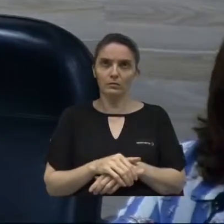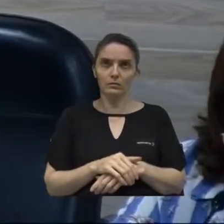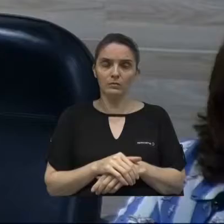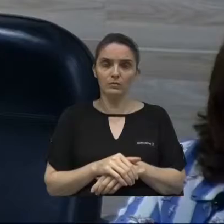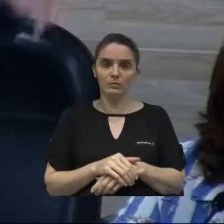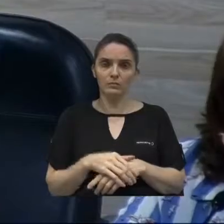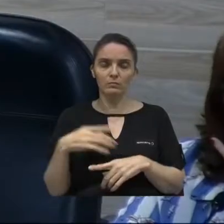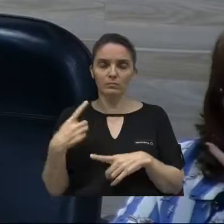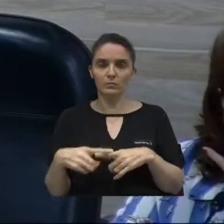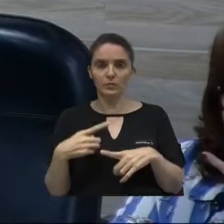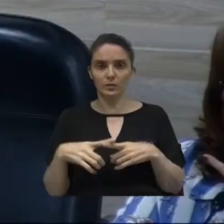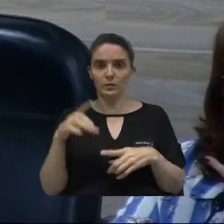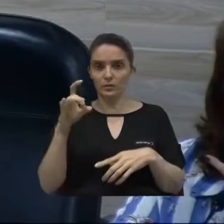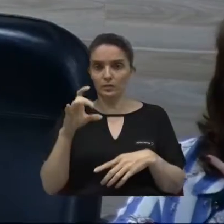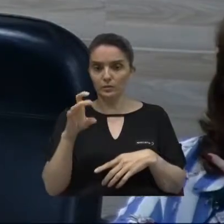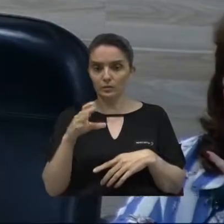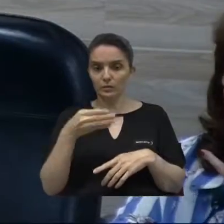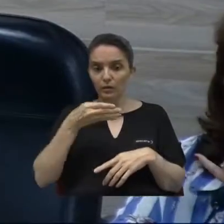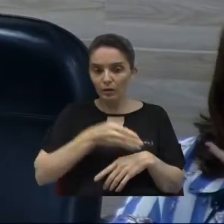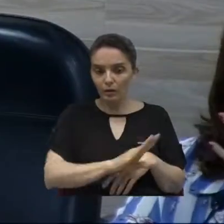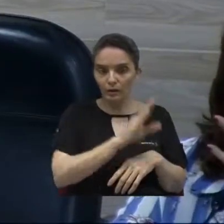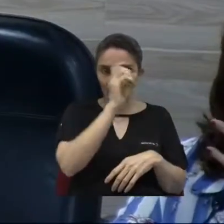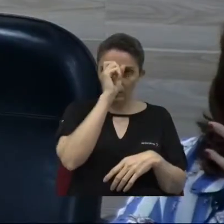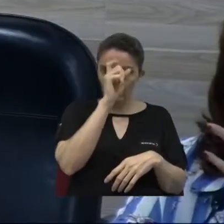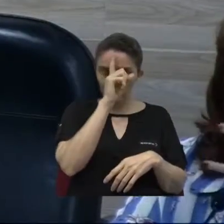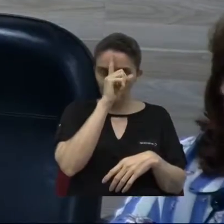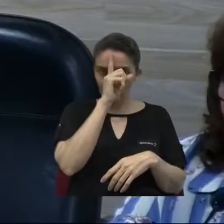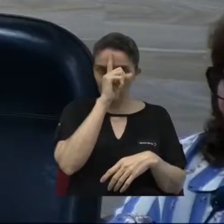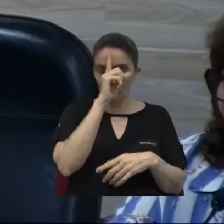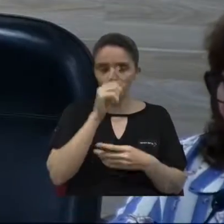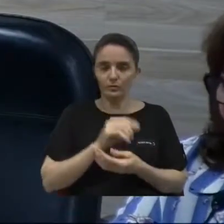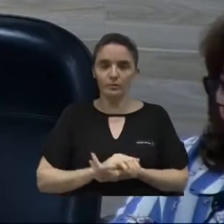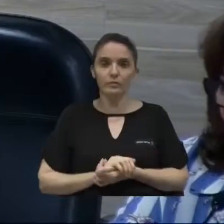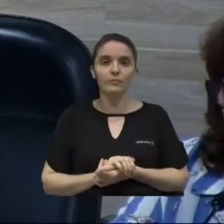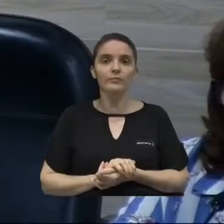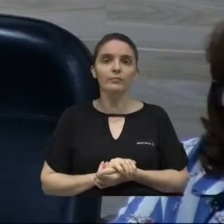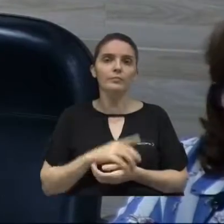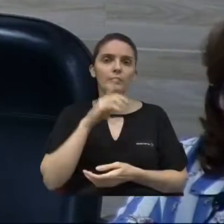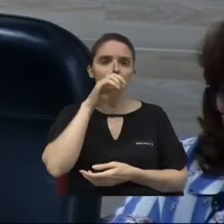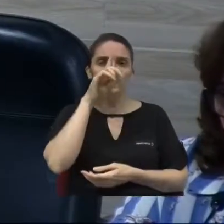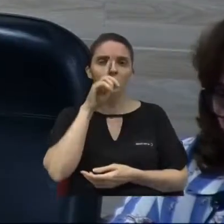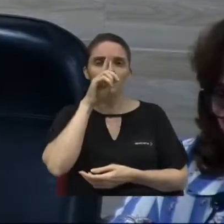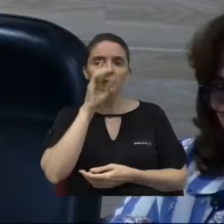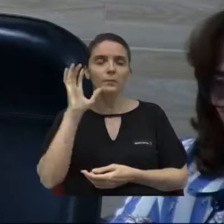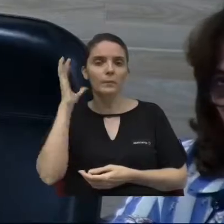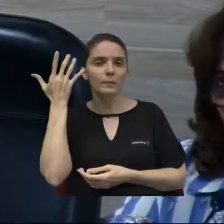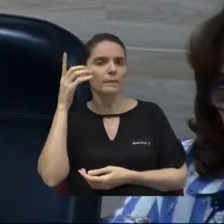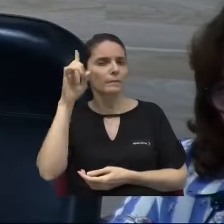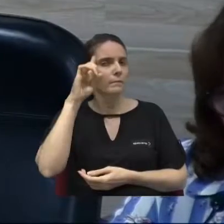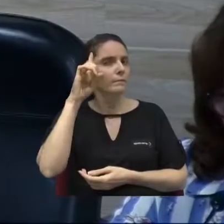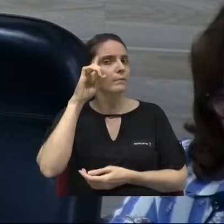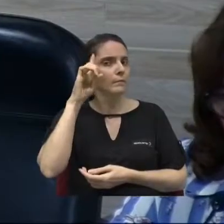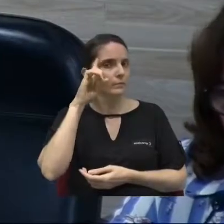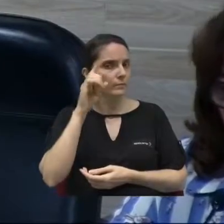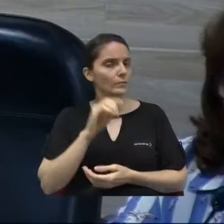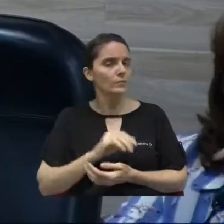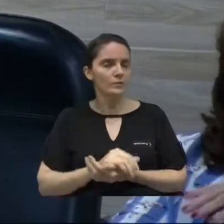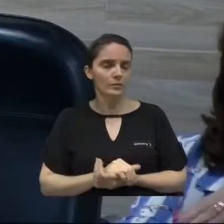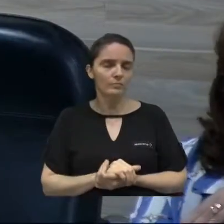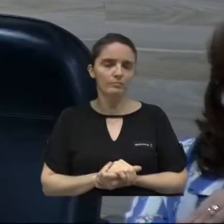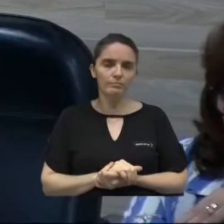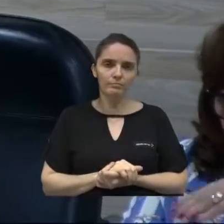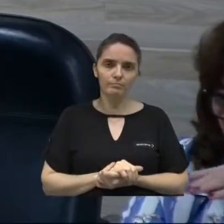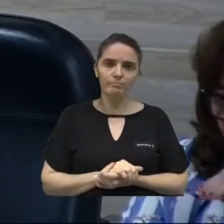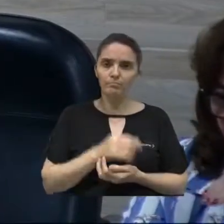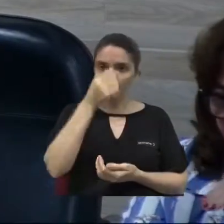só estando lá para sentir na pele o risco que corre diariamente aqueles profissionais. Então,